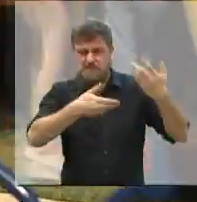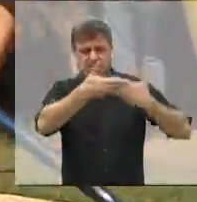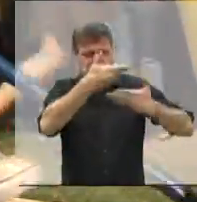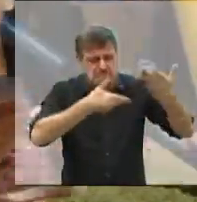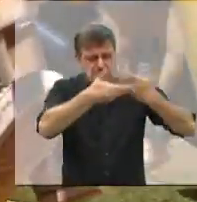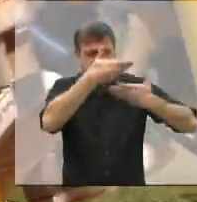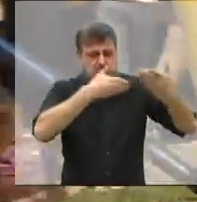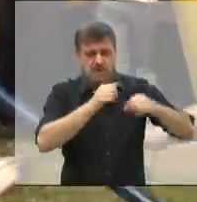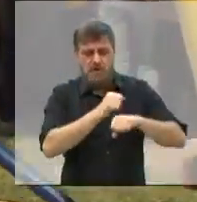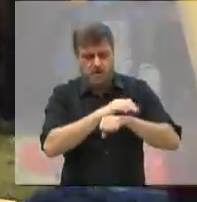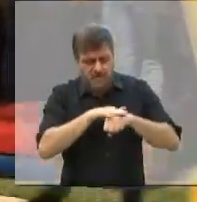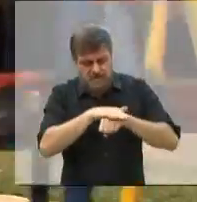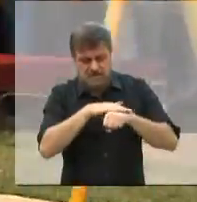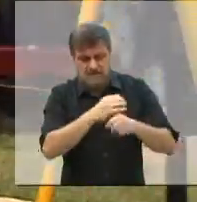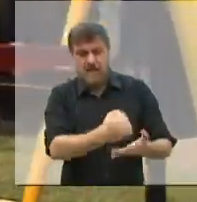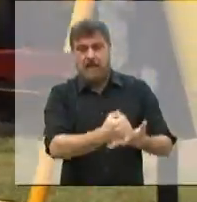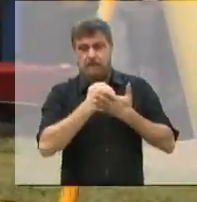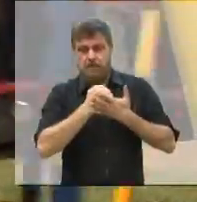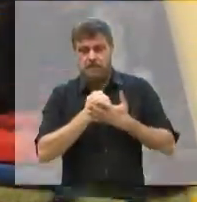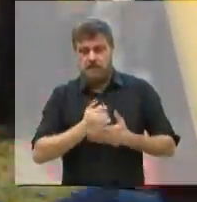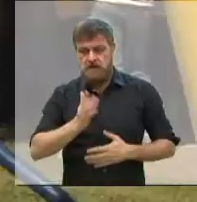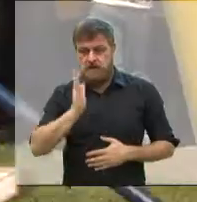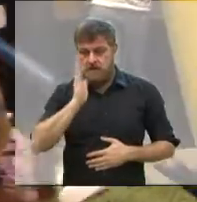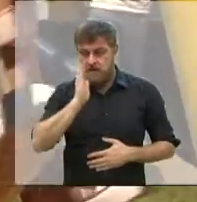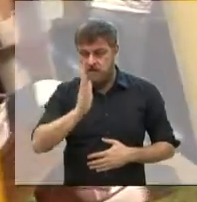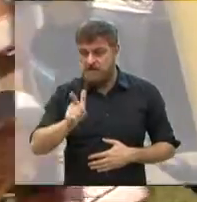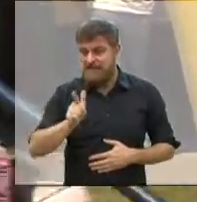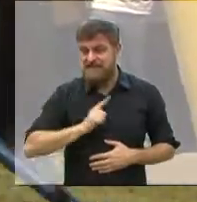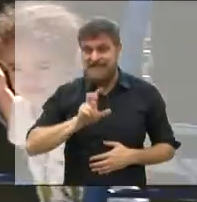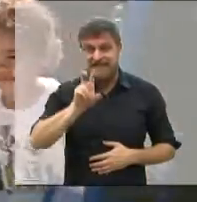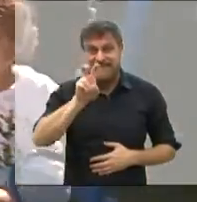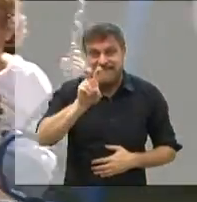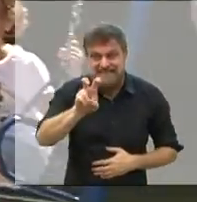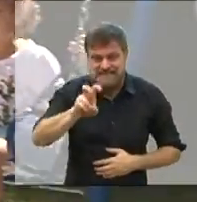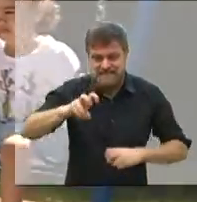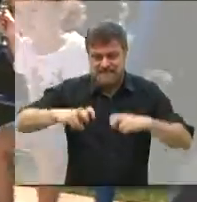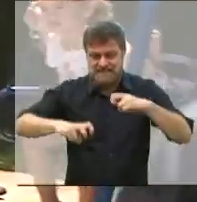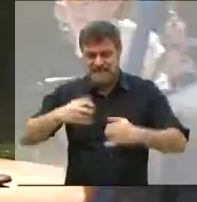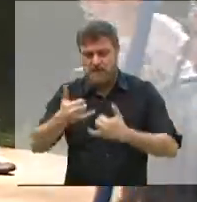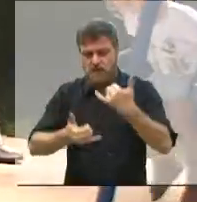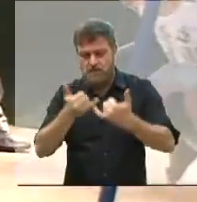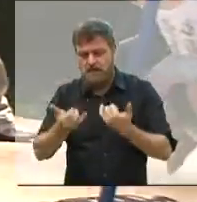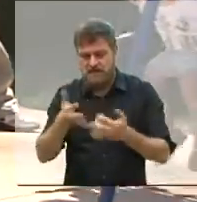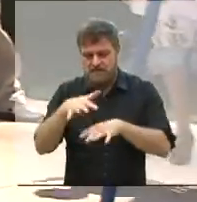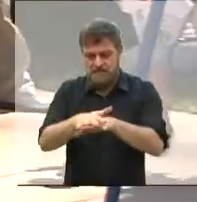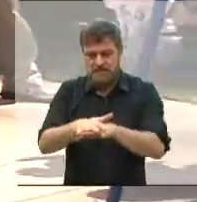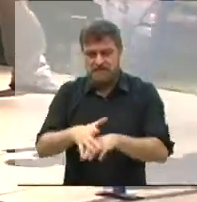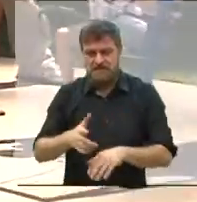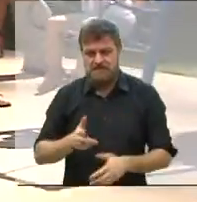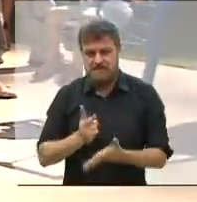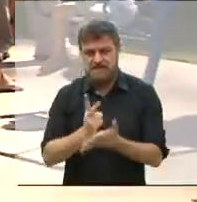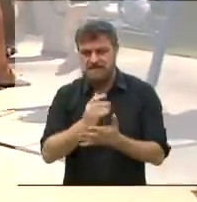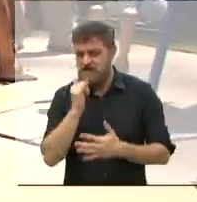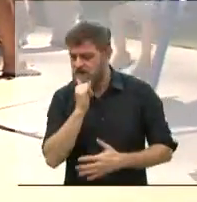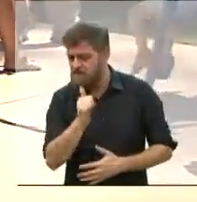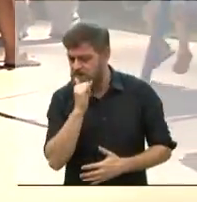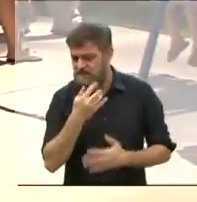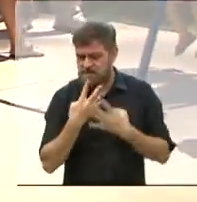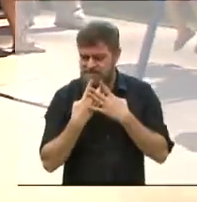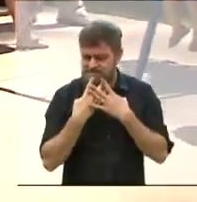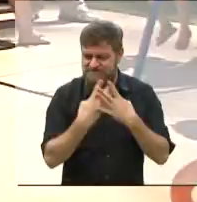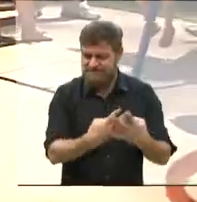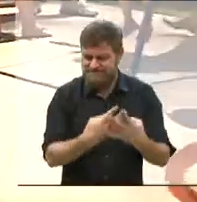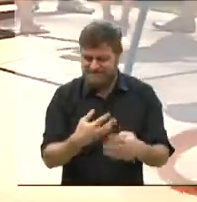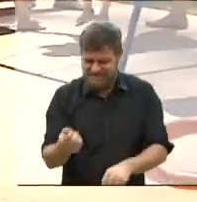apoiou, e agora nós já estamos entregando aí o 5º parquinho. E toda vez que eu vou falar, eu confesso a você que